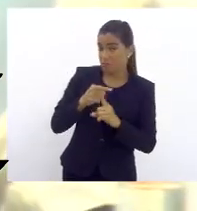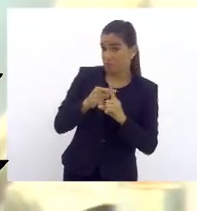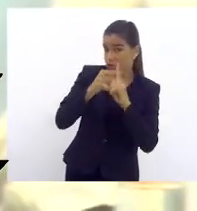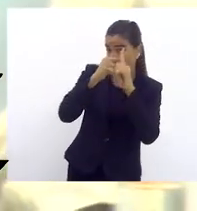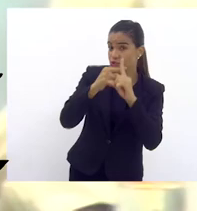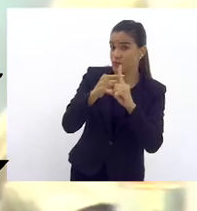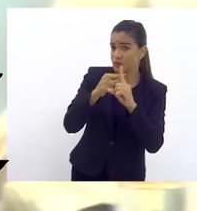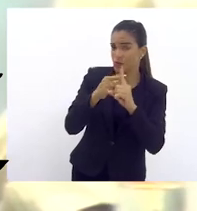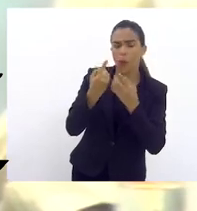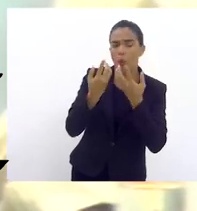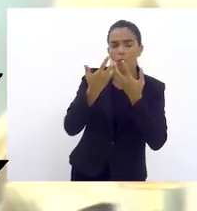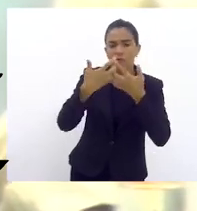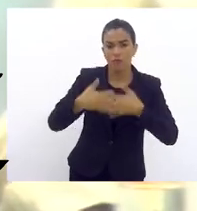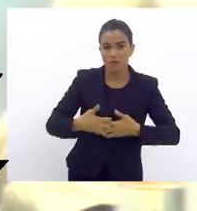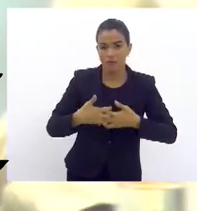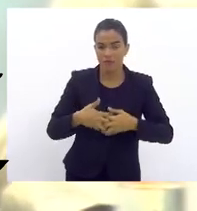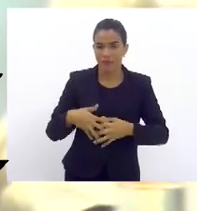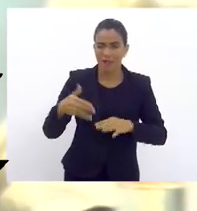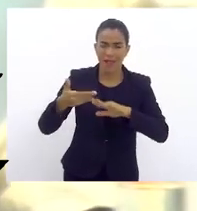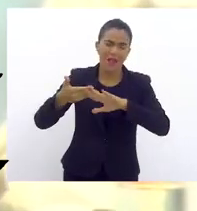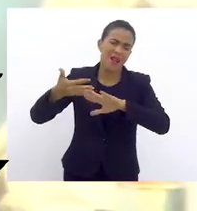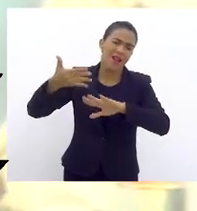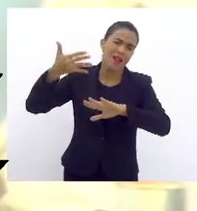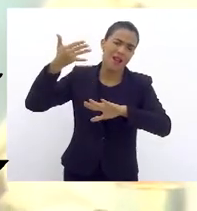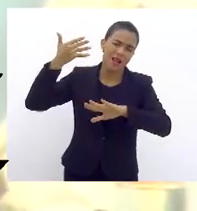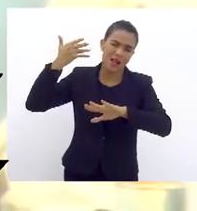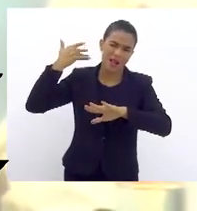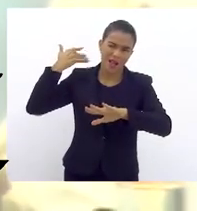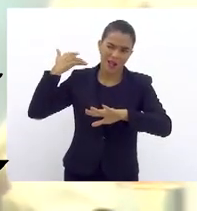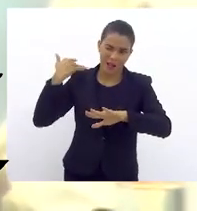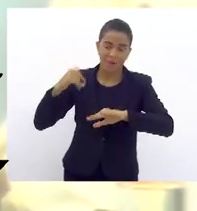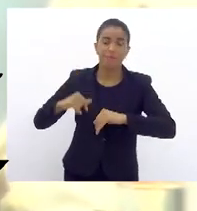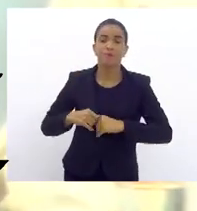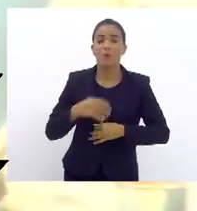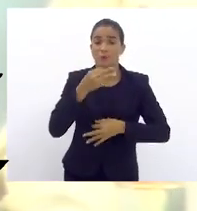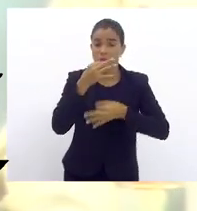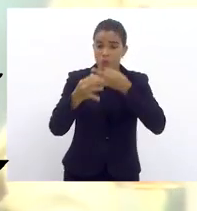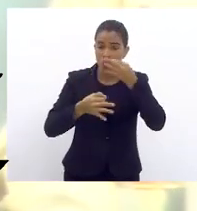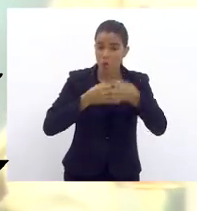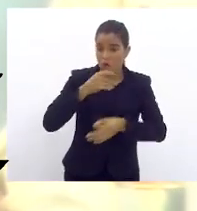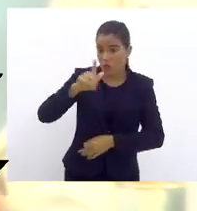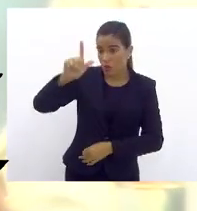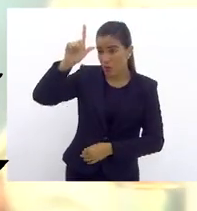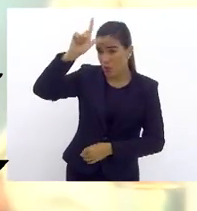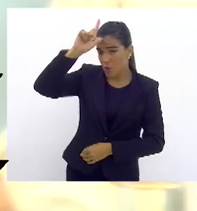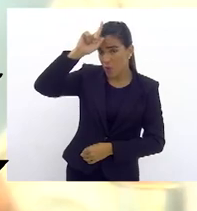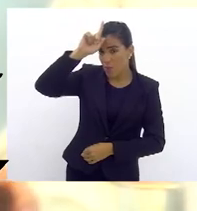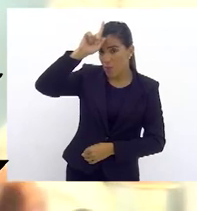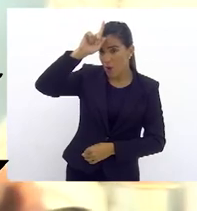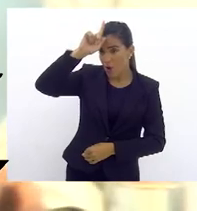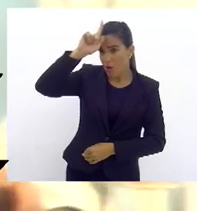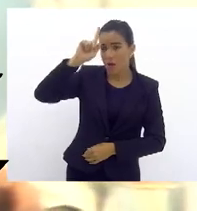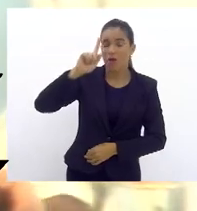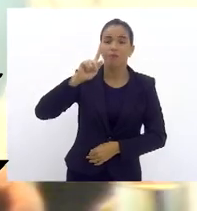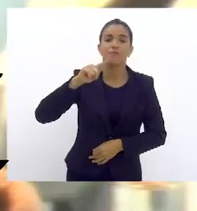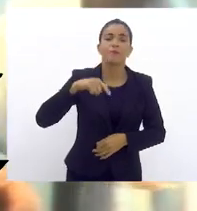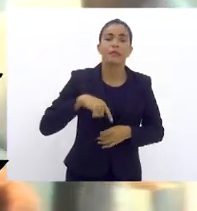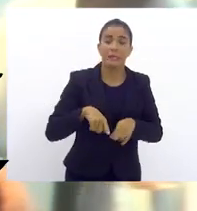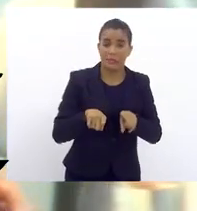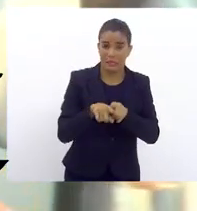funciona lá atrás por sugestão de quilombolas e também